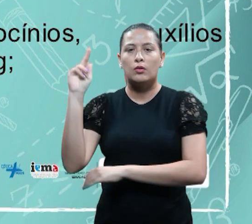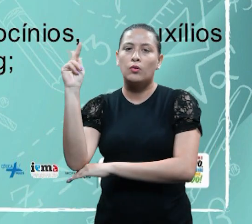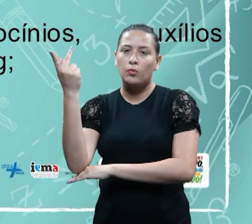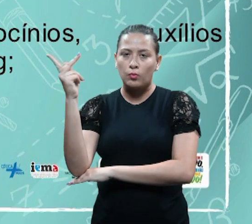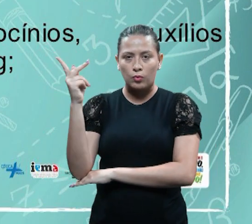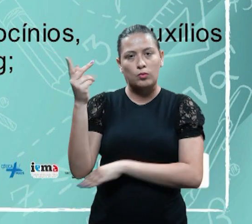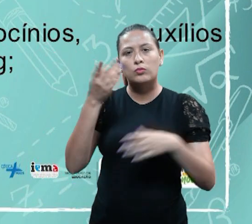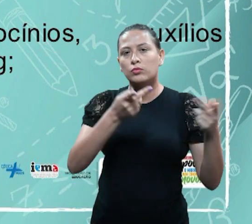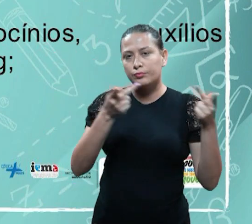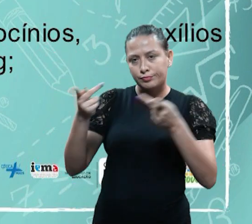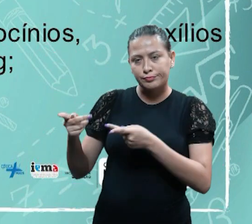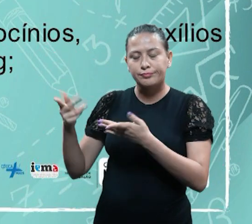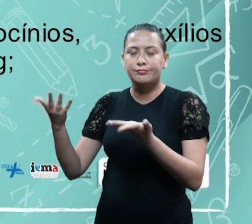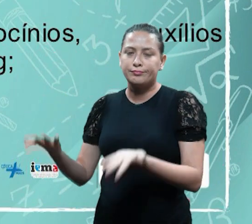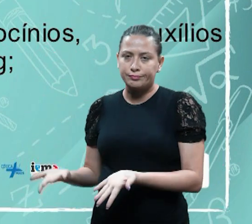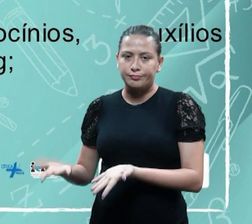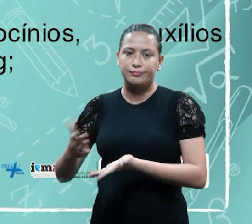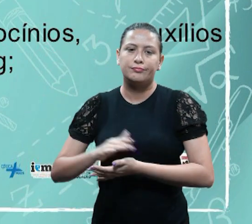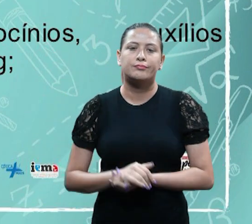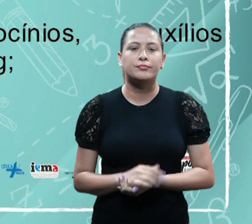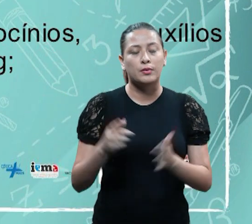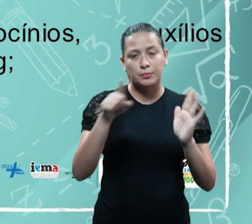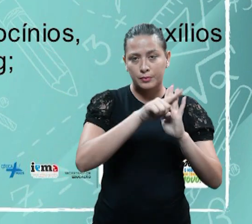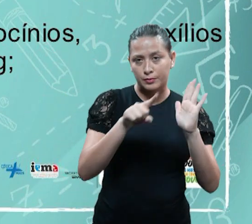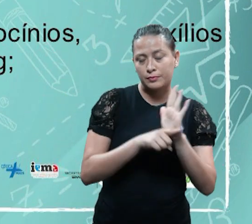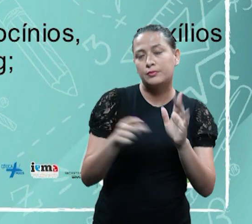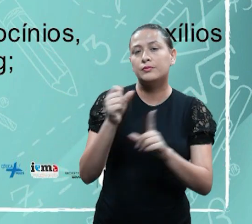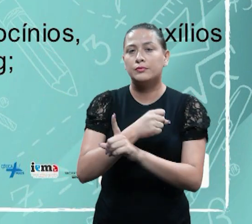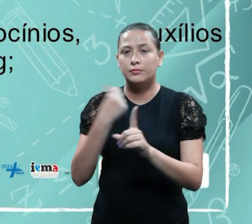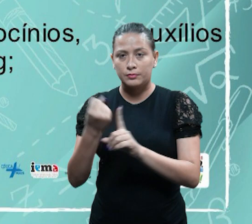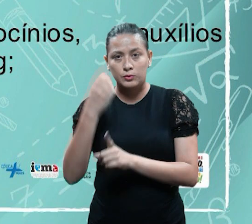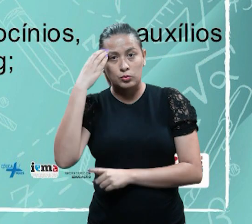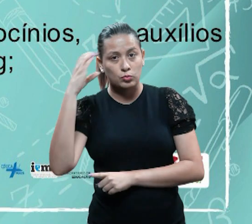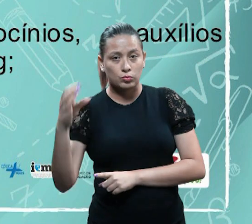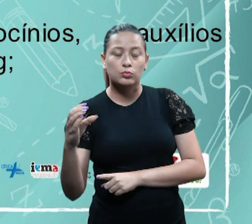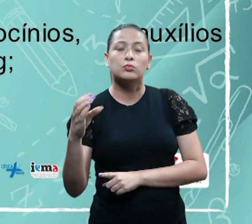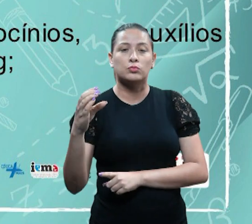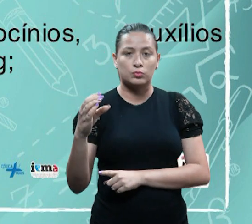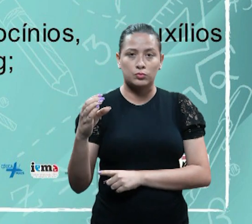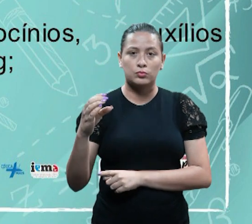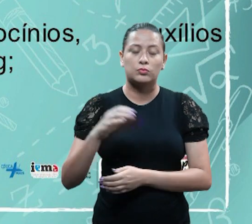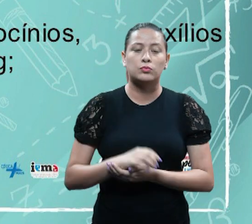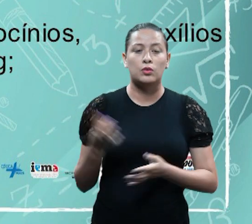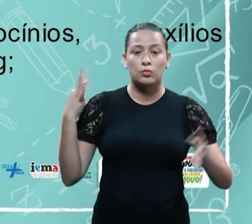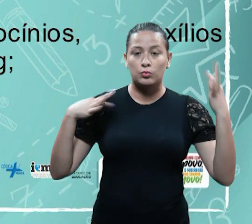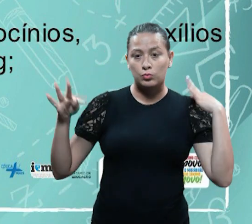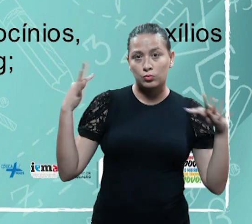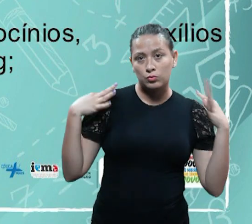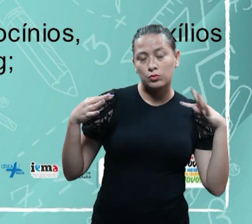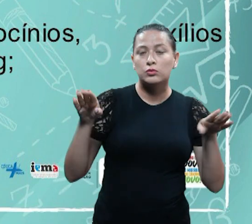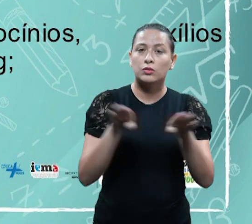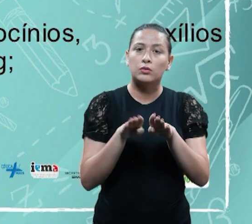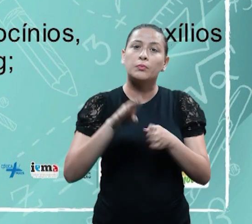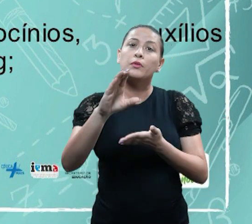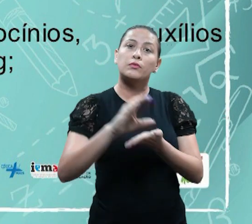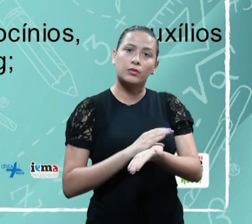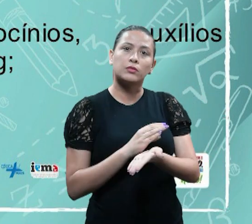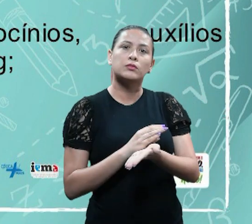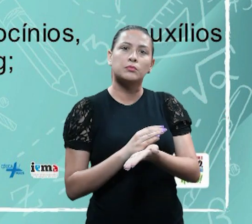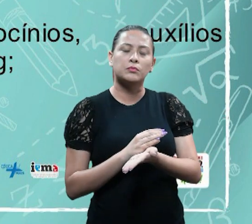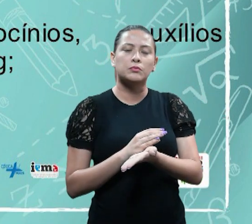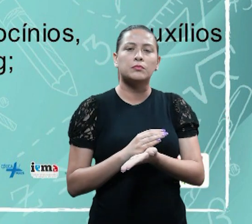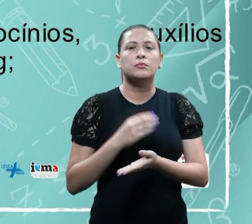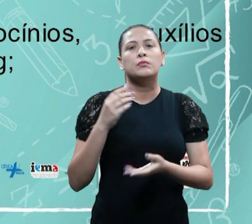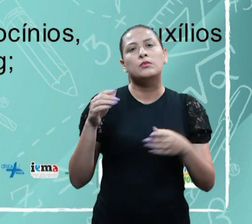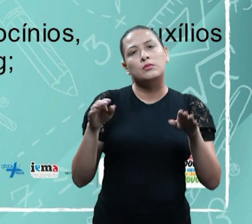né, para os participantes e convidados, essa programação social que a gente tem que pensar, cultural e turística, e os recursos financeiros, né,